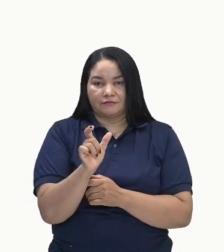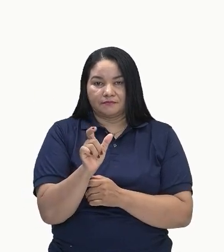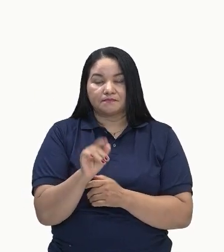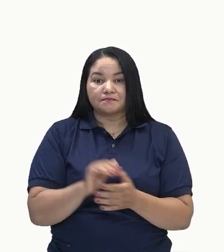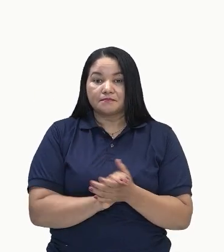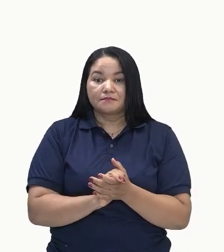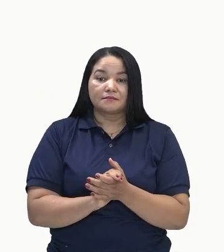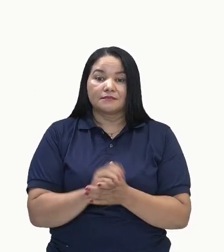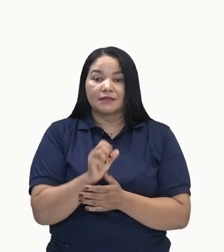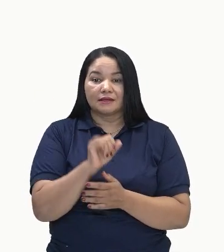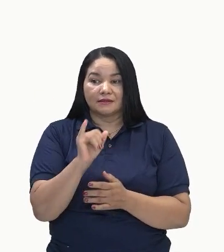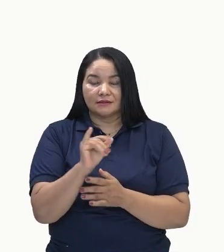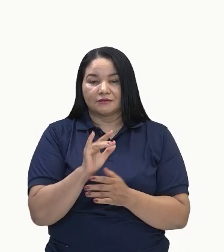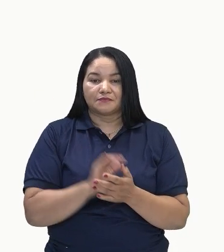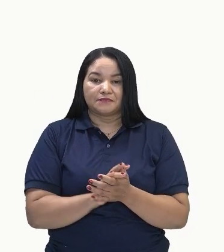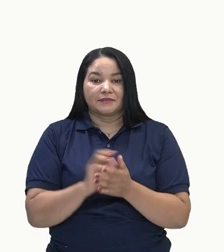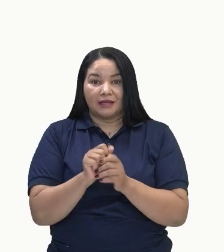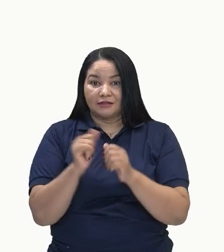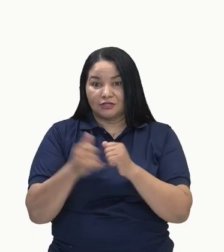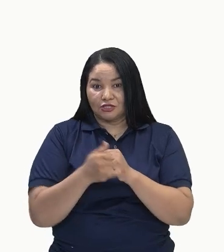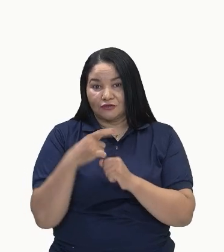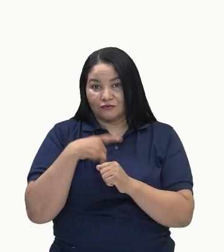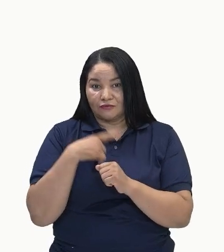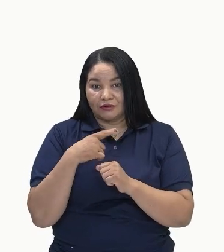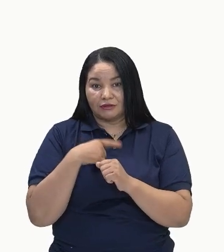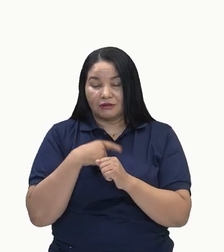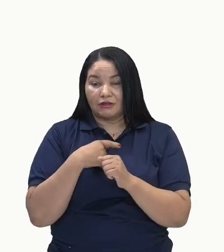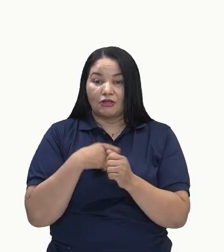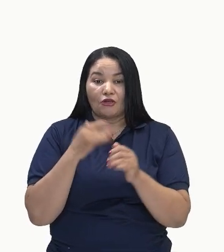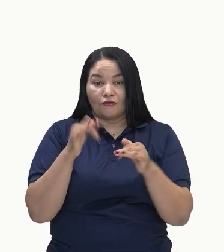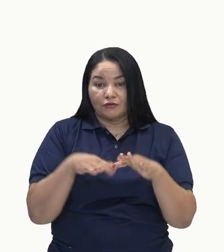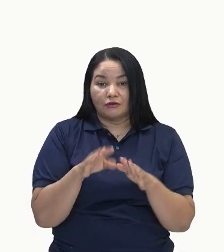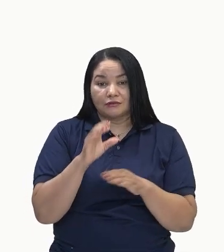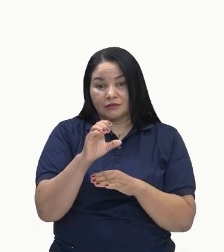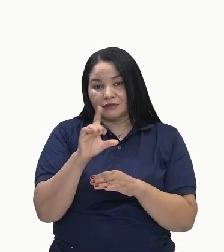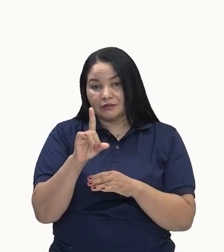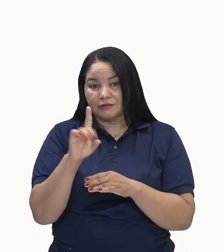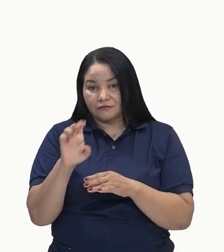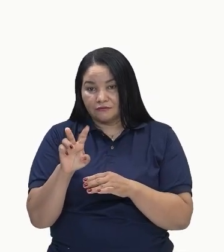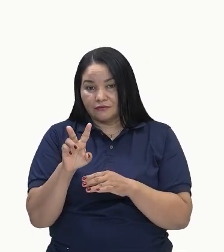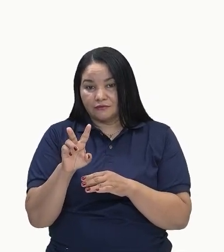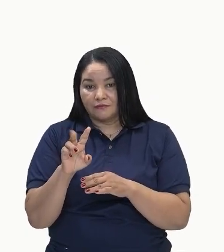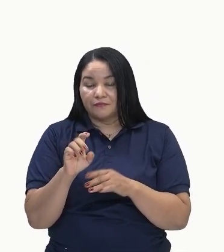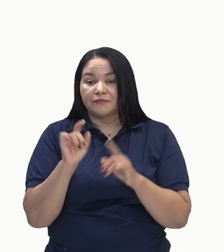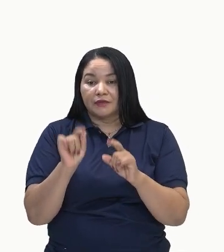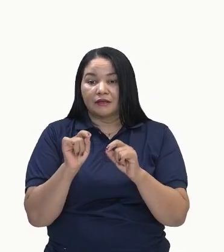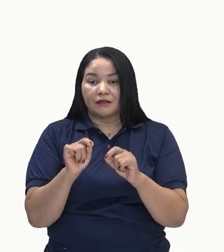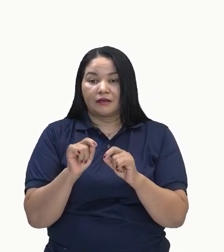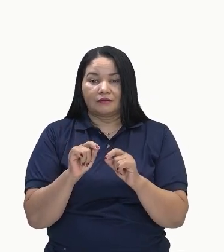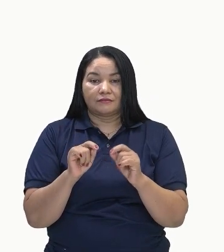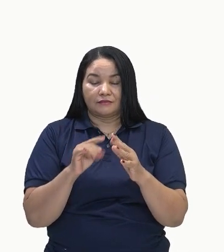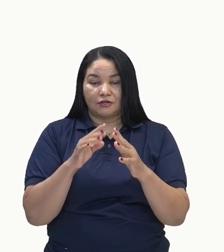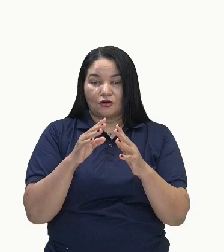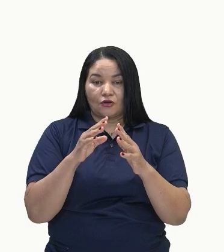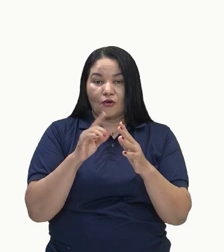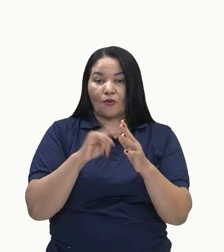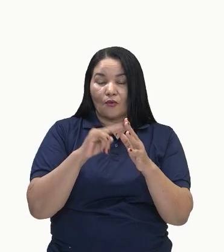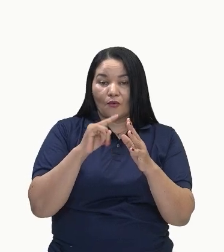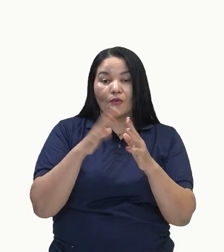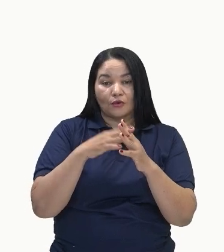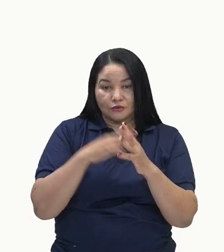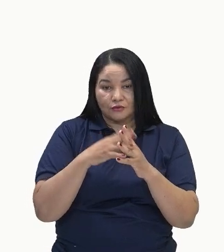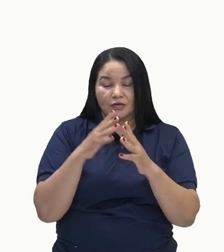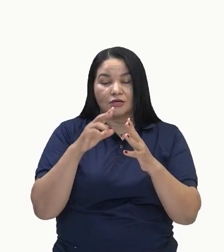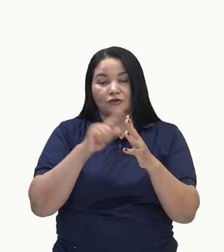tiver terminação em CVC, CVC, consonant, vowel, consonant, consoante, vogal, consoante, eu